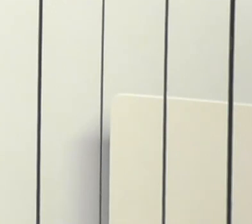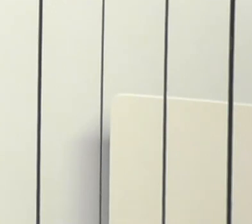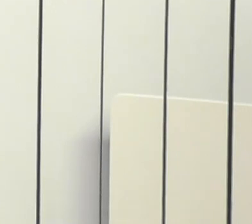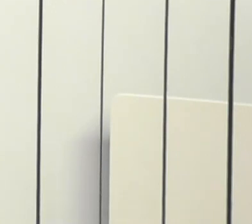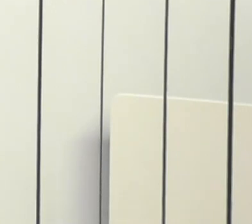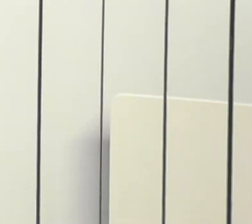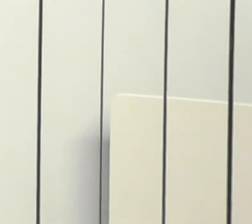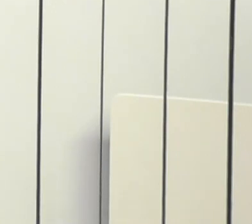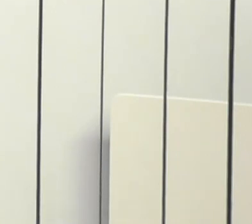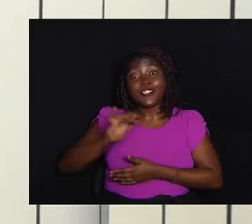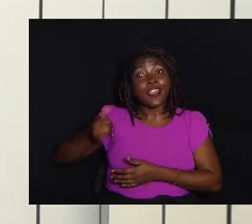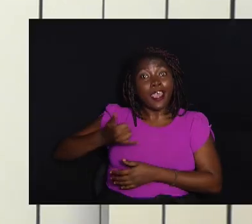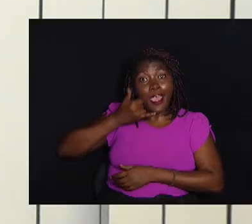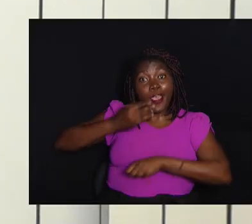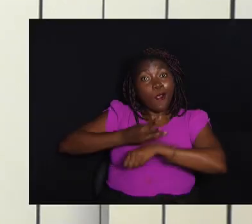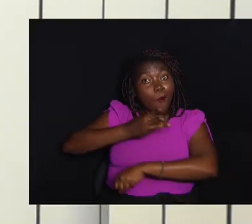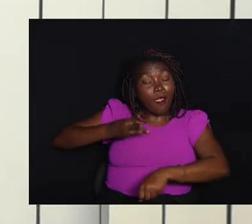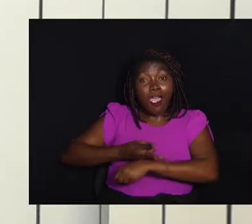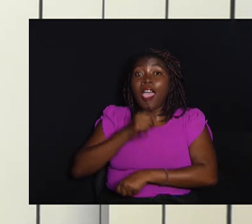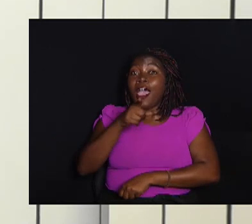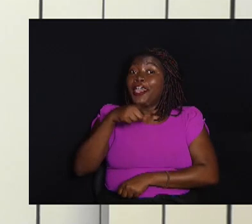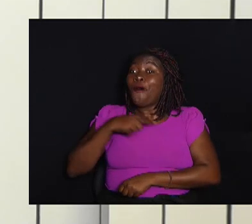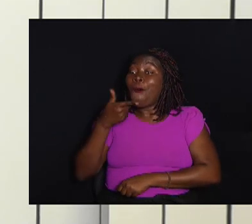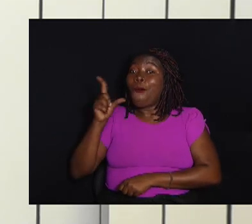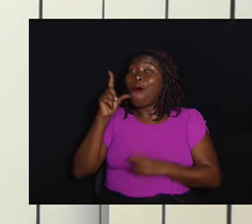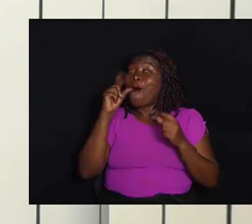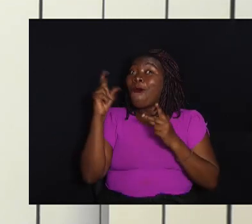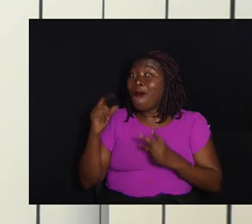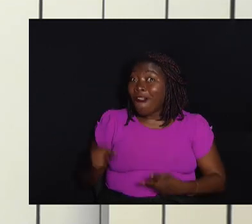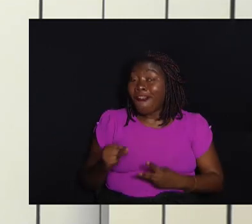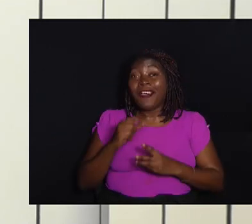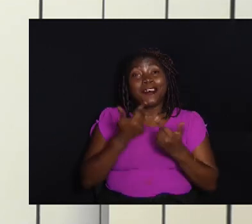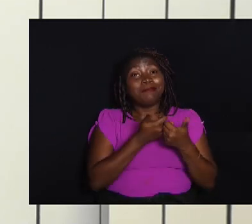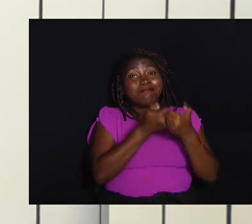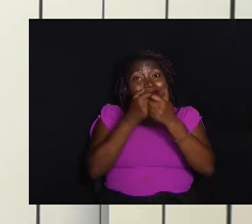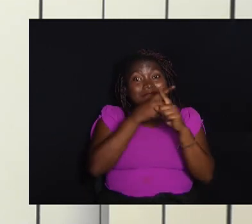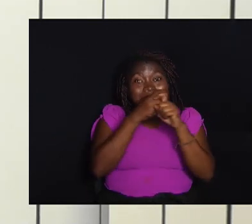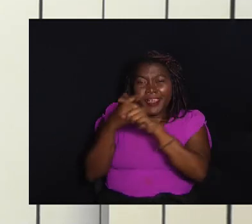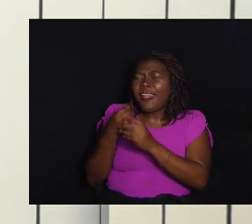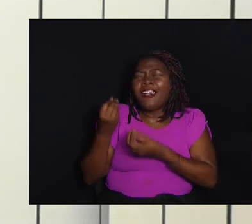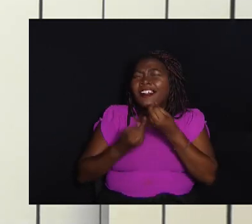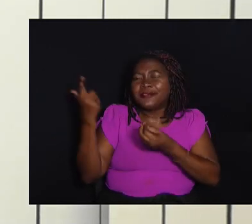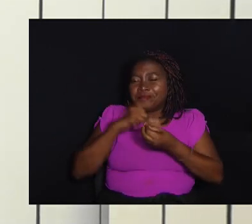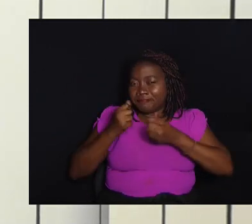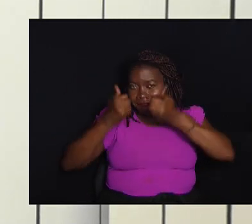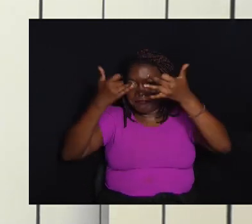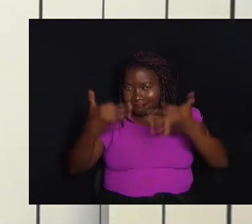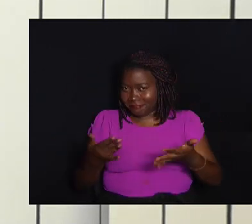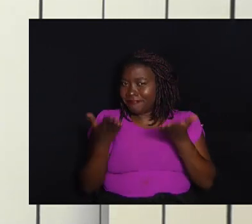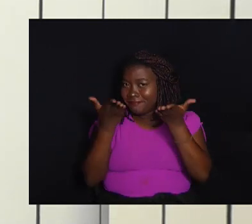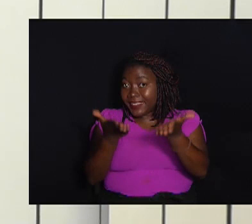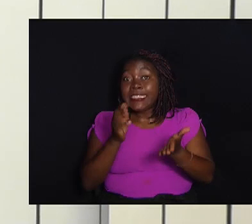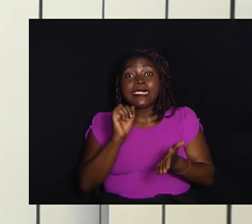mensagem através do nosso WhatsApp. E você tem uma outra opção, que é o nosso QR Code. Sabe como ele funciona? Vou explicar agora para você. Se